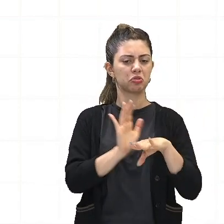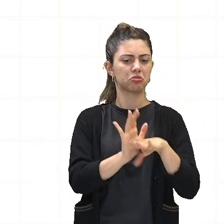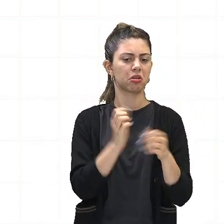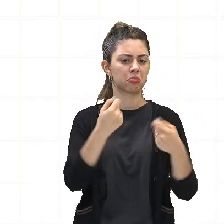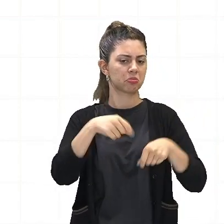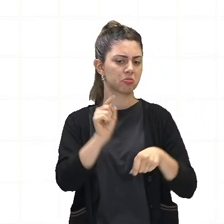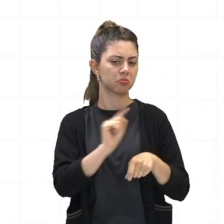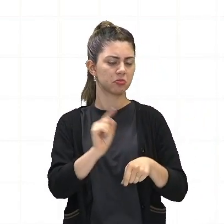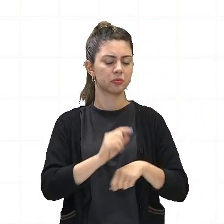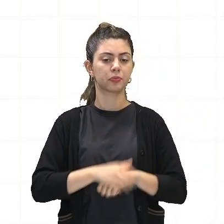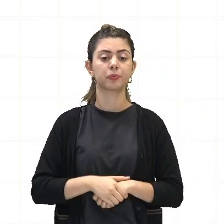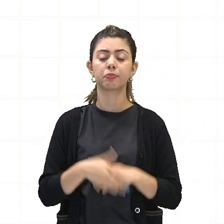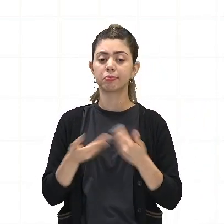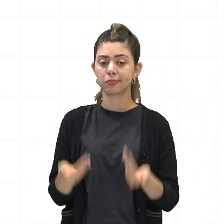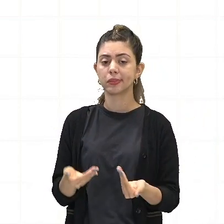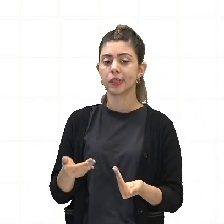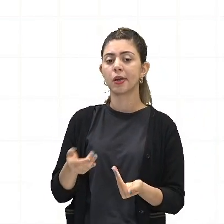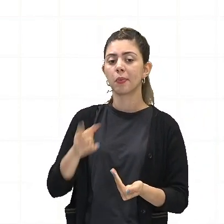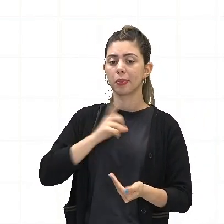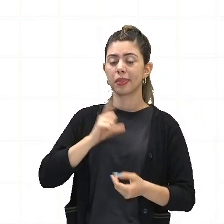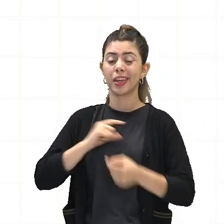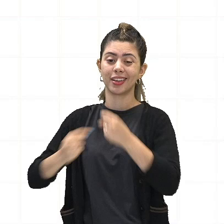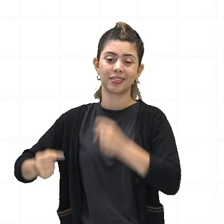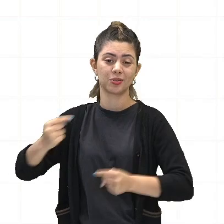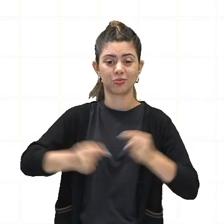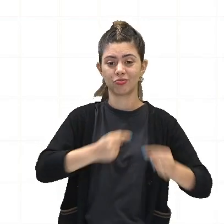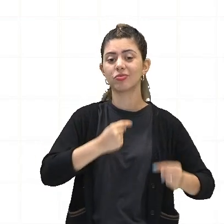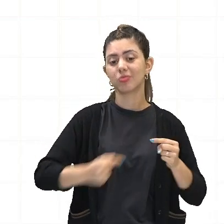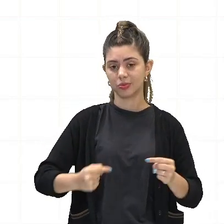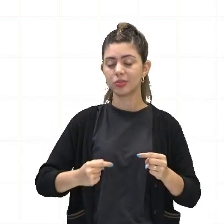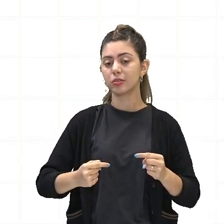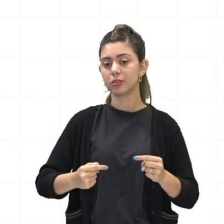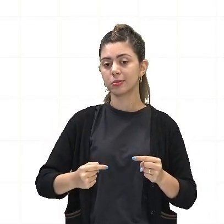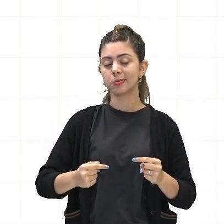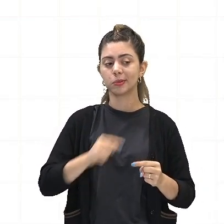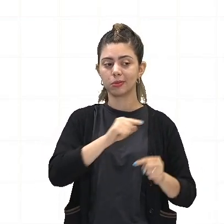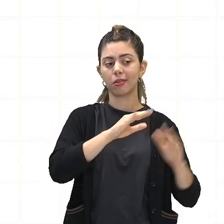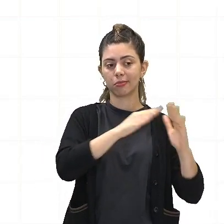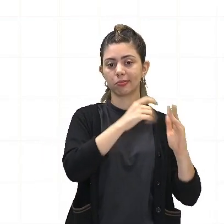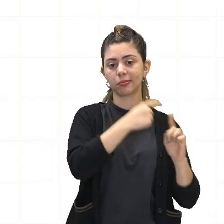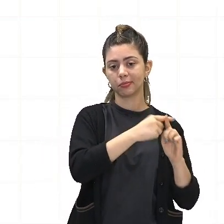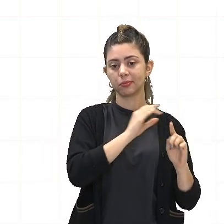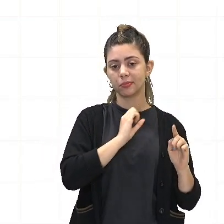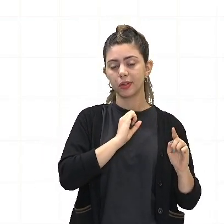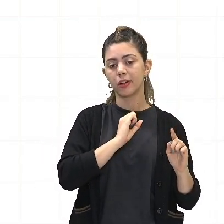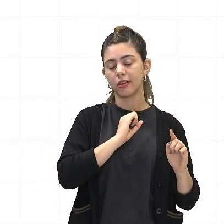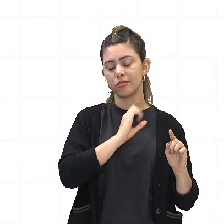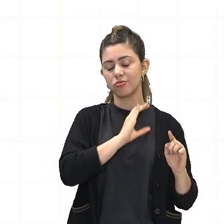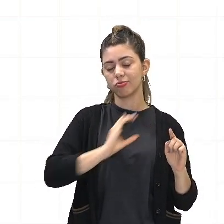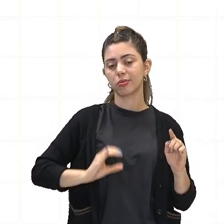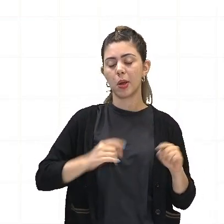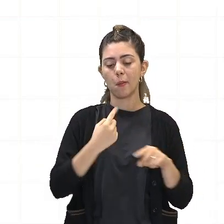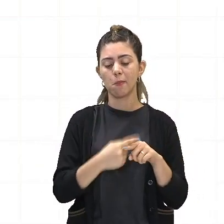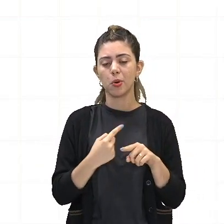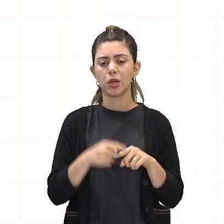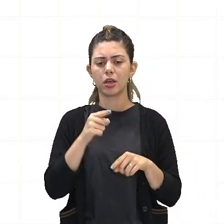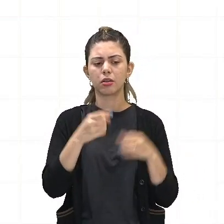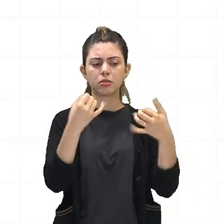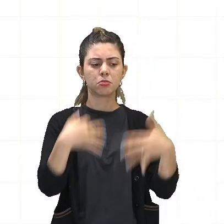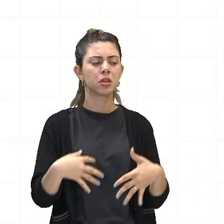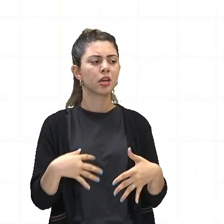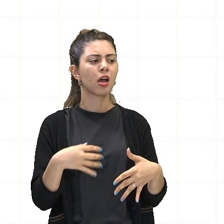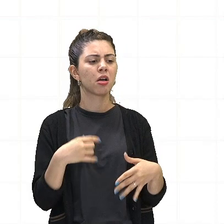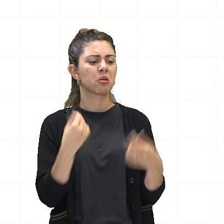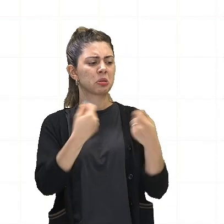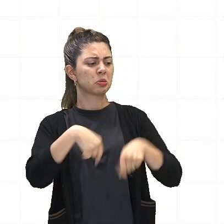salvação ela era obtida somente por meio da fé, ela vai rejeitar a hierarquia eclesiástica. Ela